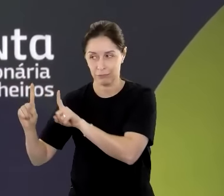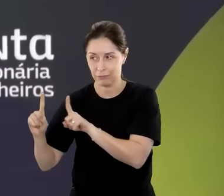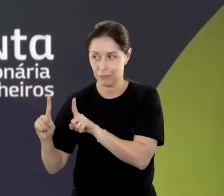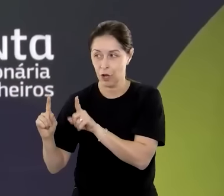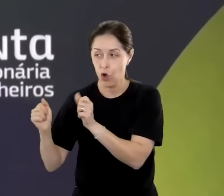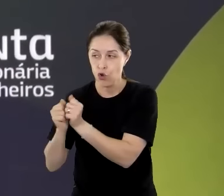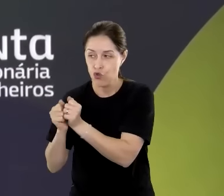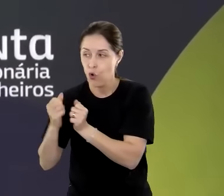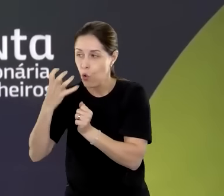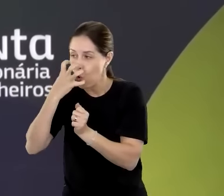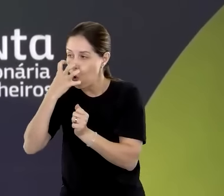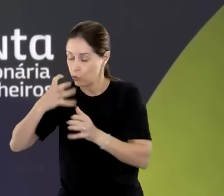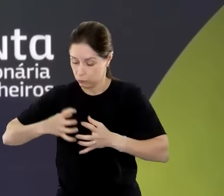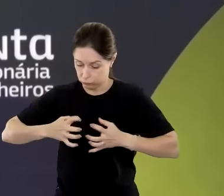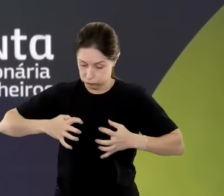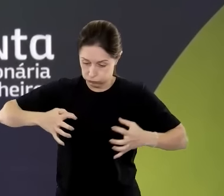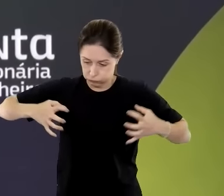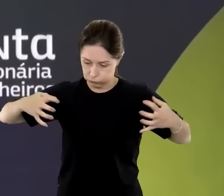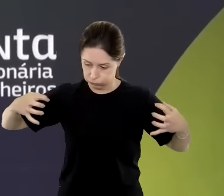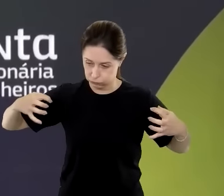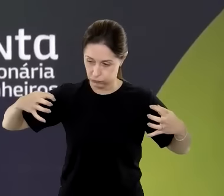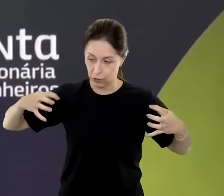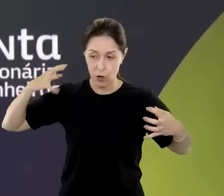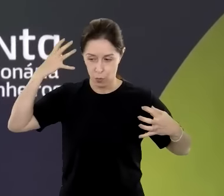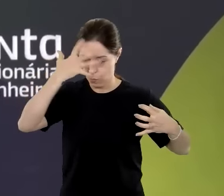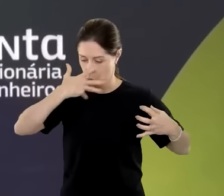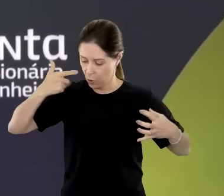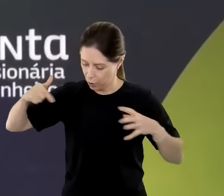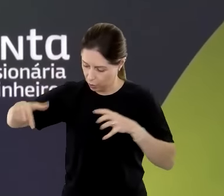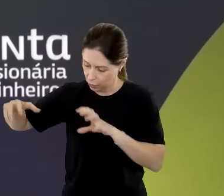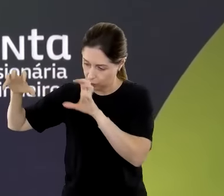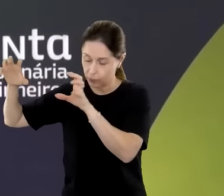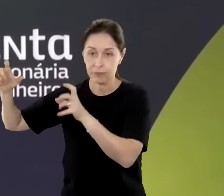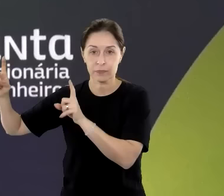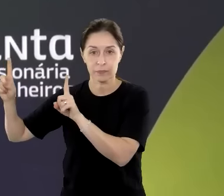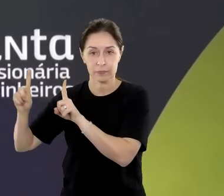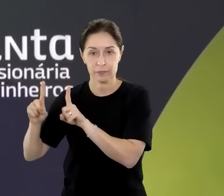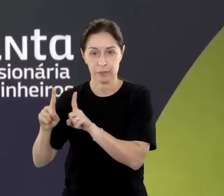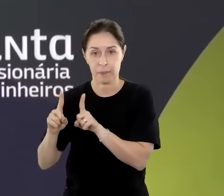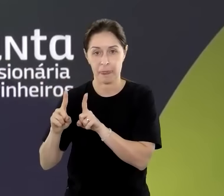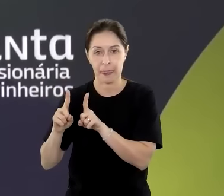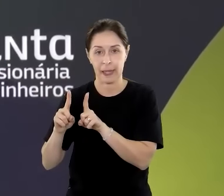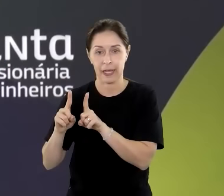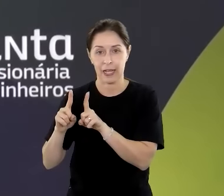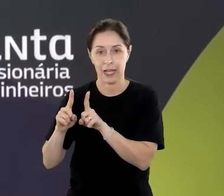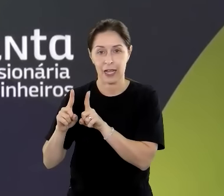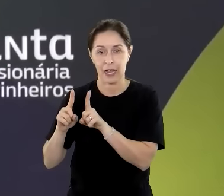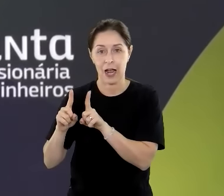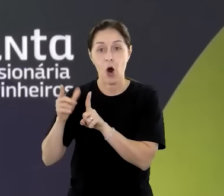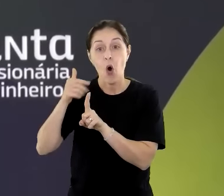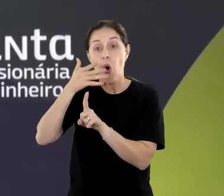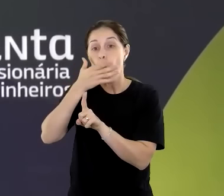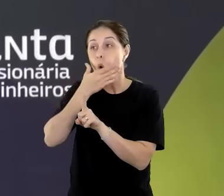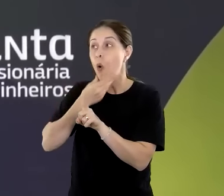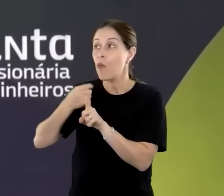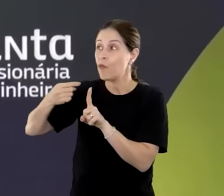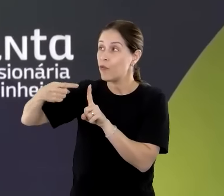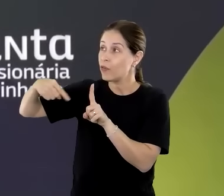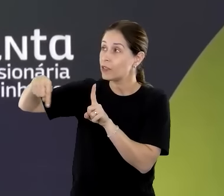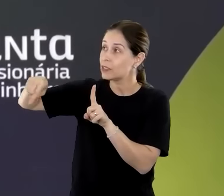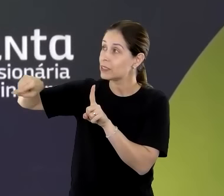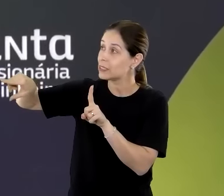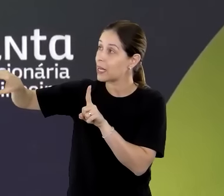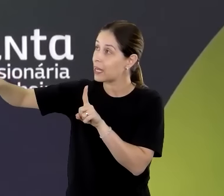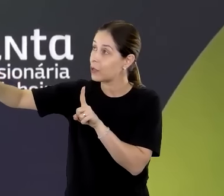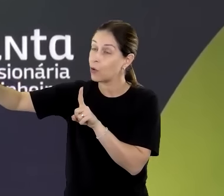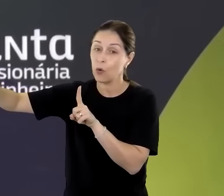Daqui a pouco eu olho, o rapaz disse assim, você fica aqui que eu vou comprar uma Coca-Cola. Quando o rapaz saiu, a moça deu um beijo